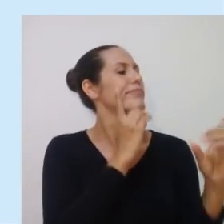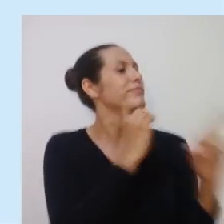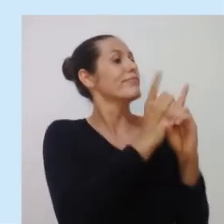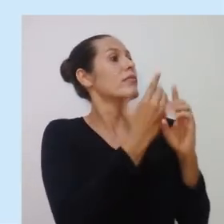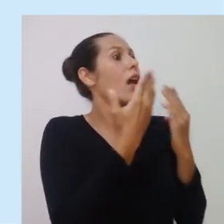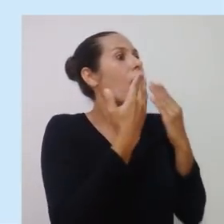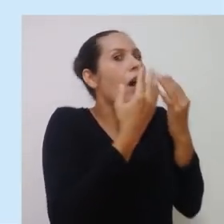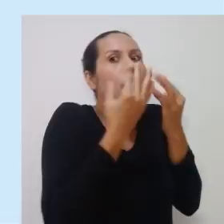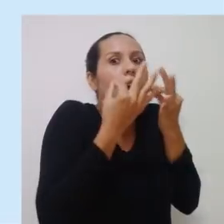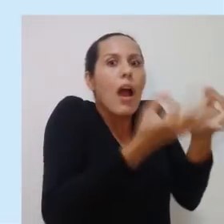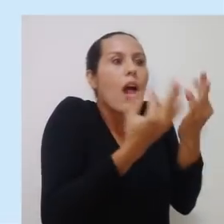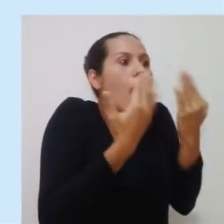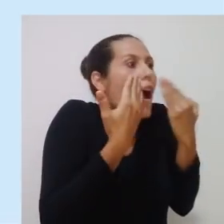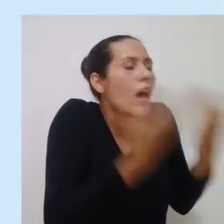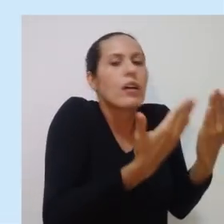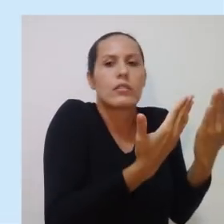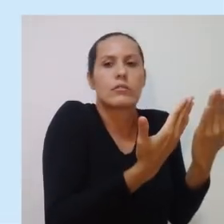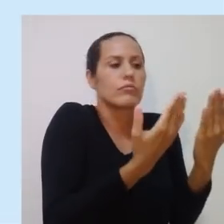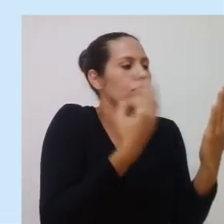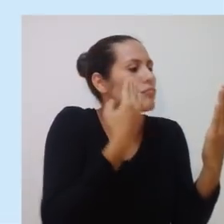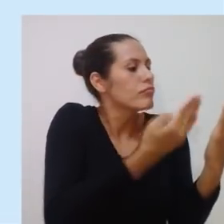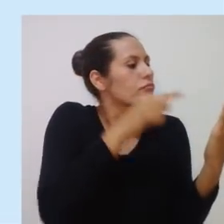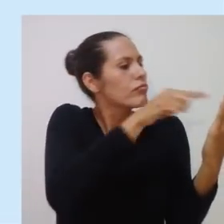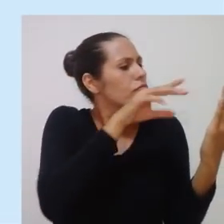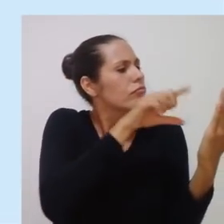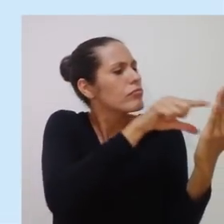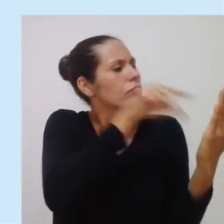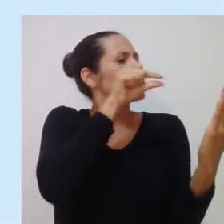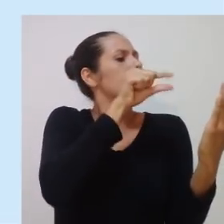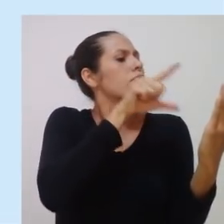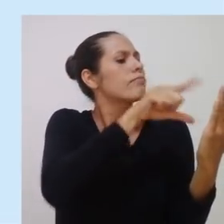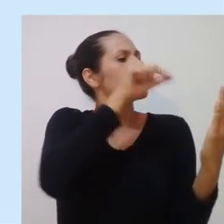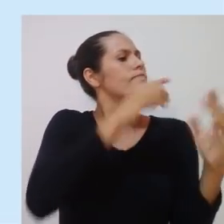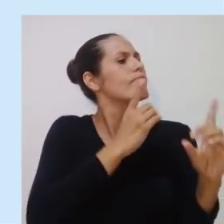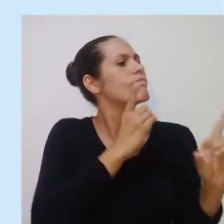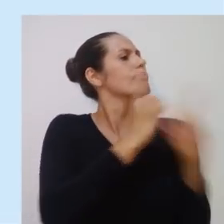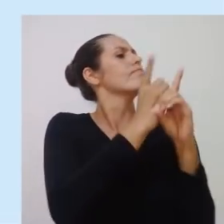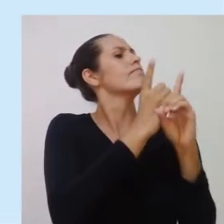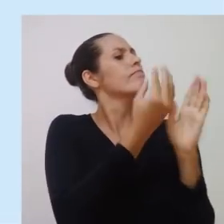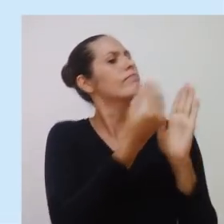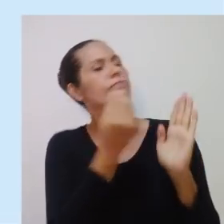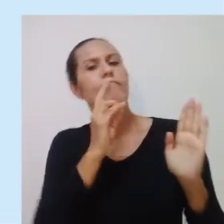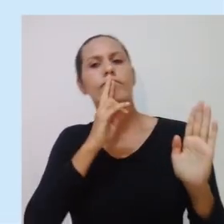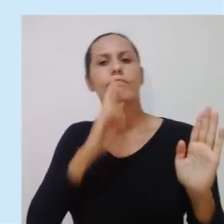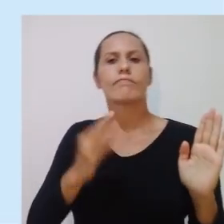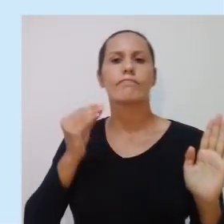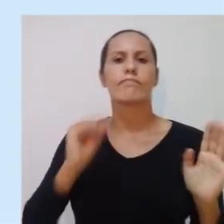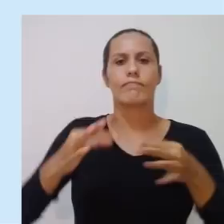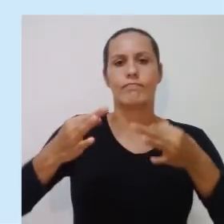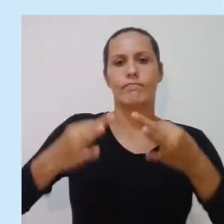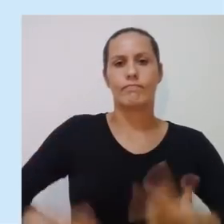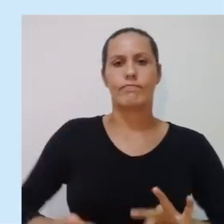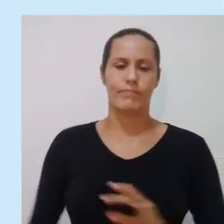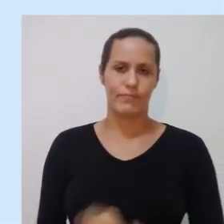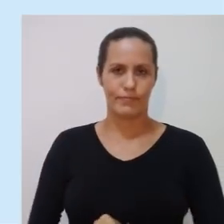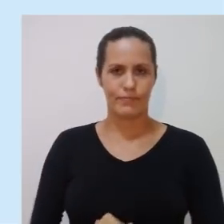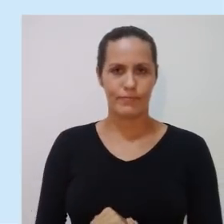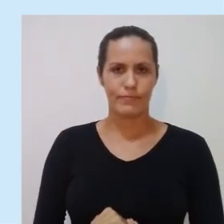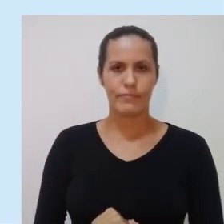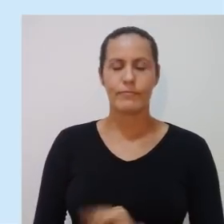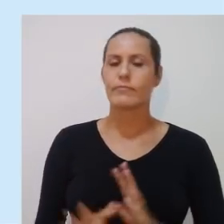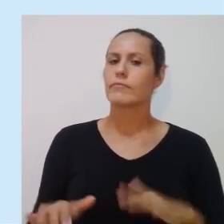explícita, ela está na cara, ela está escrita, é só você ir lá, identificar e